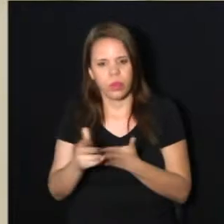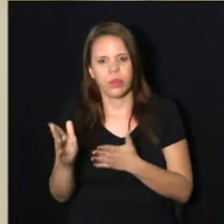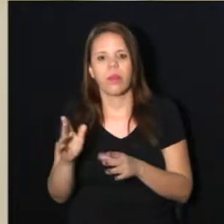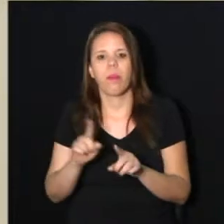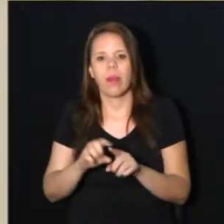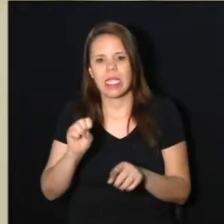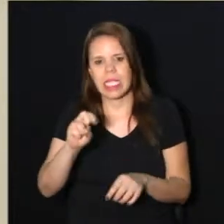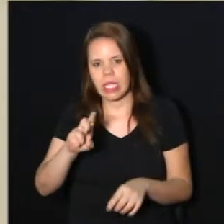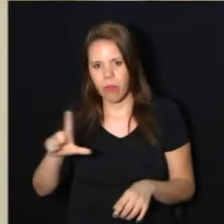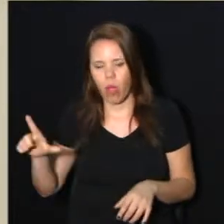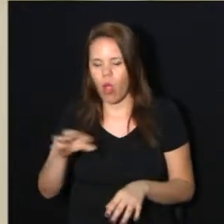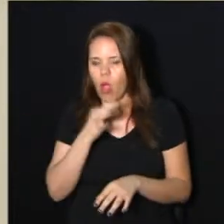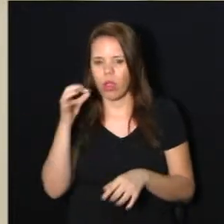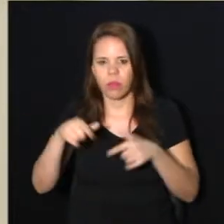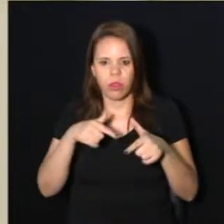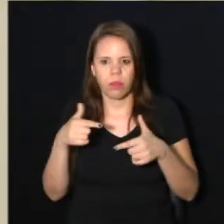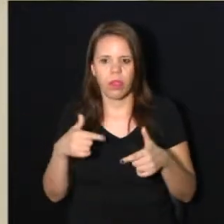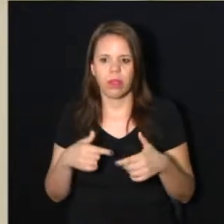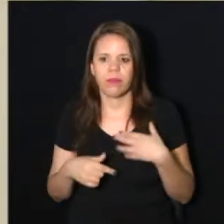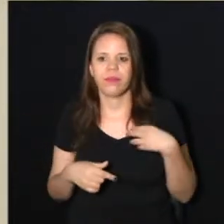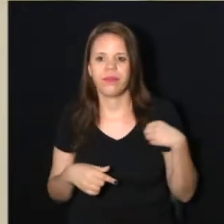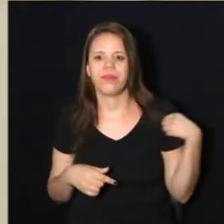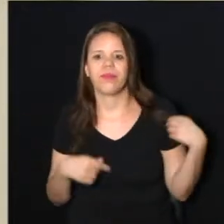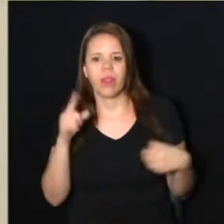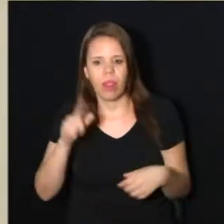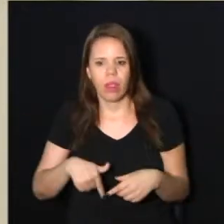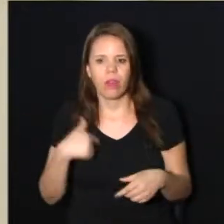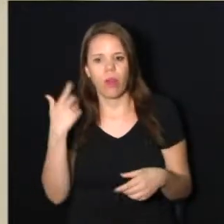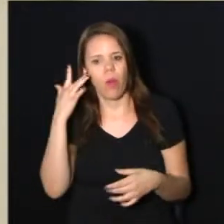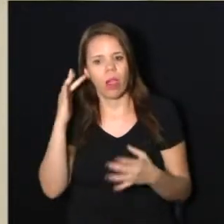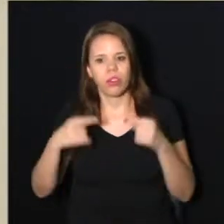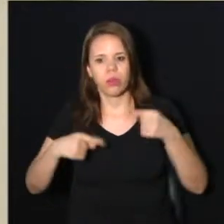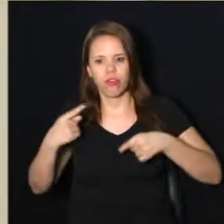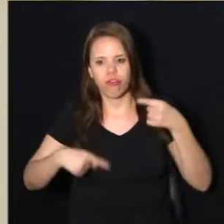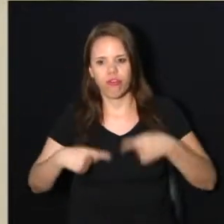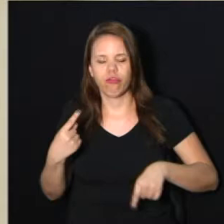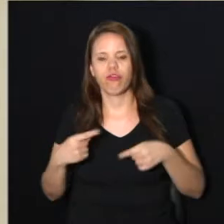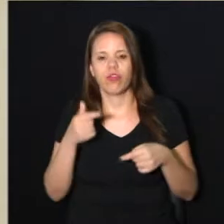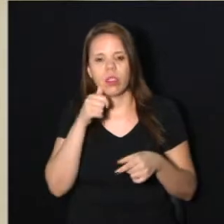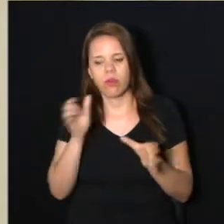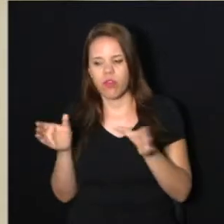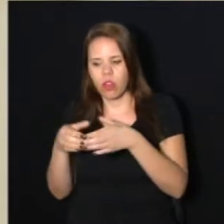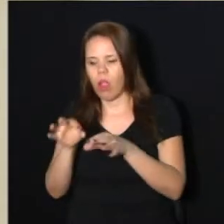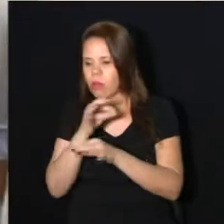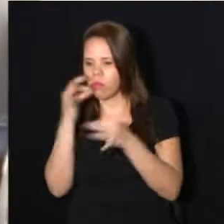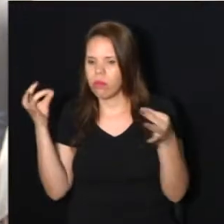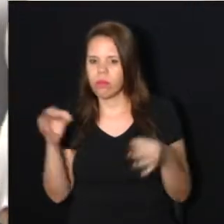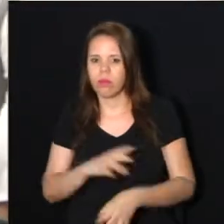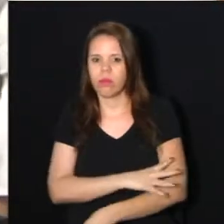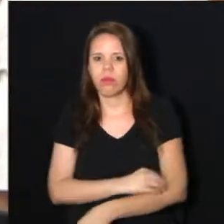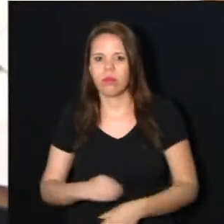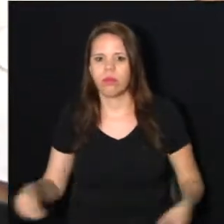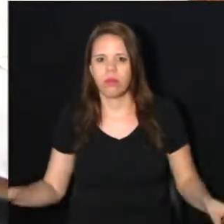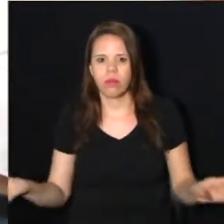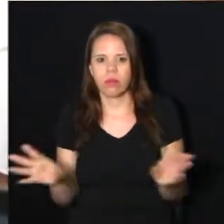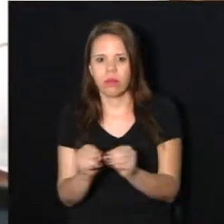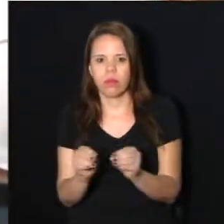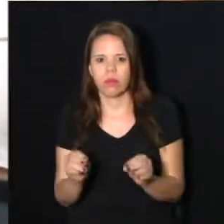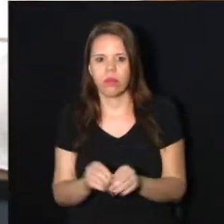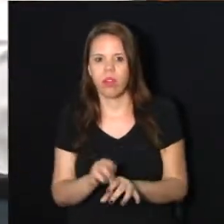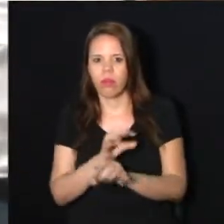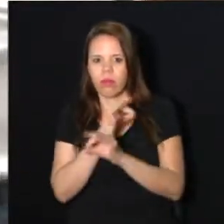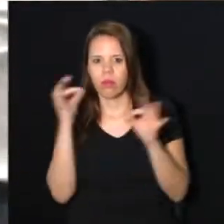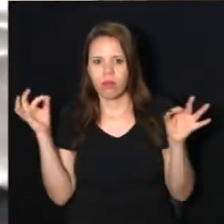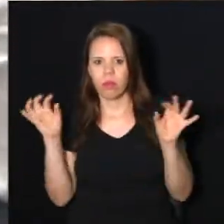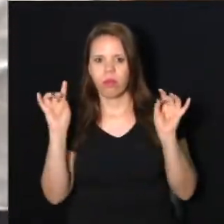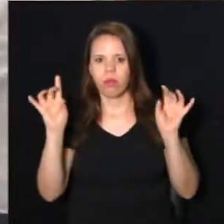Samuel também fez um ótimo trabalho e é isso, eu acho que a política no lado feminino está excelente. E para encerrar em grande estilo,